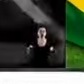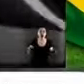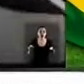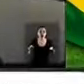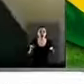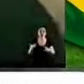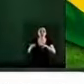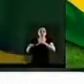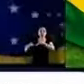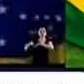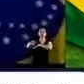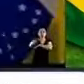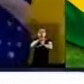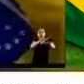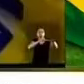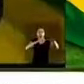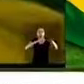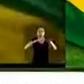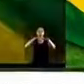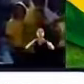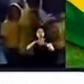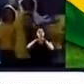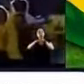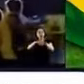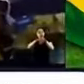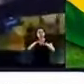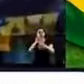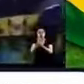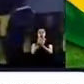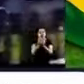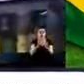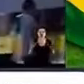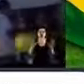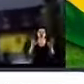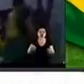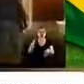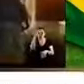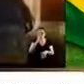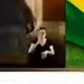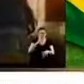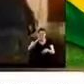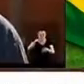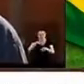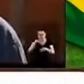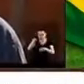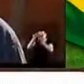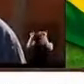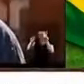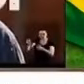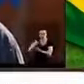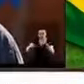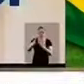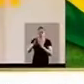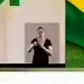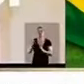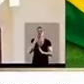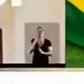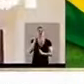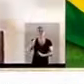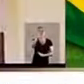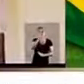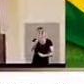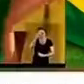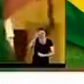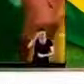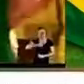ruas. Chega! O Brasil não é o país do sistema. O brasileiro é um vencedor e